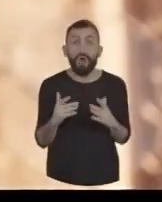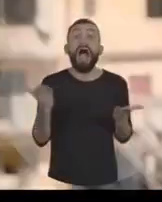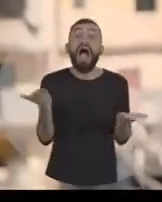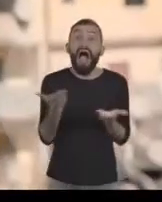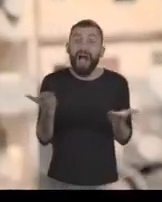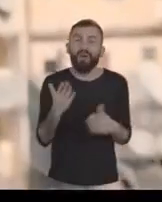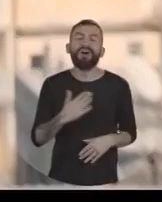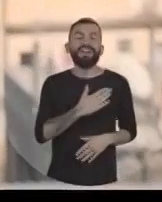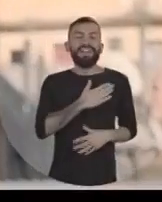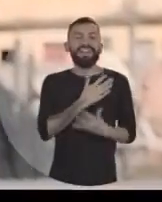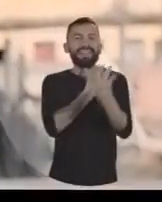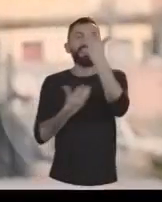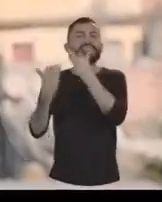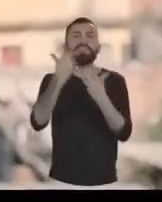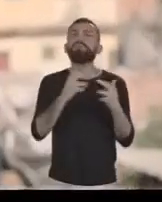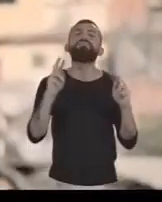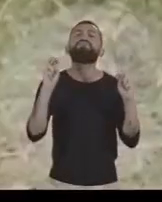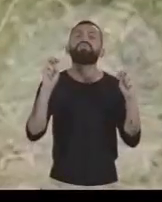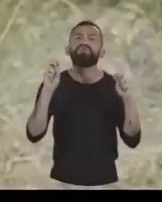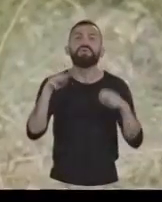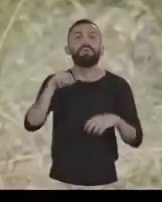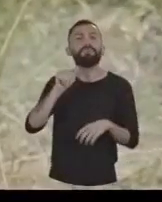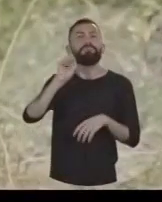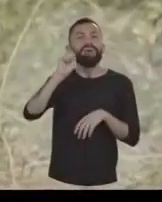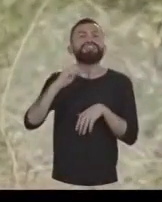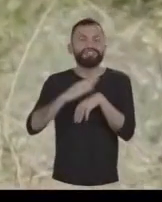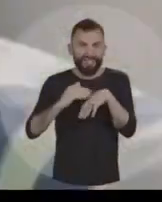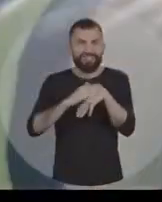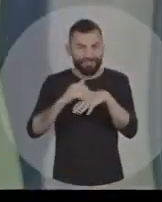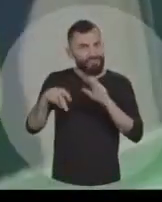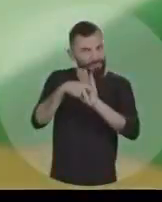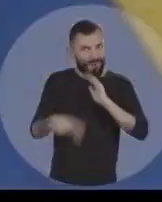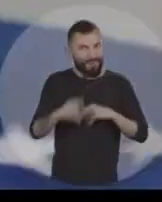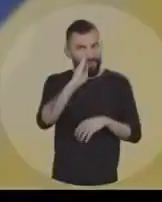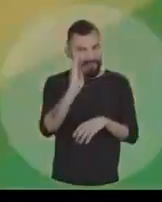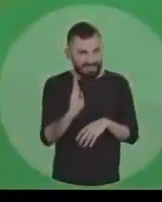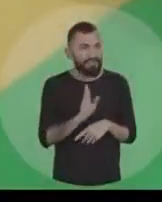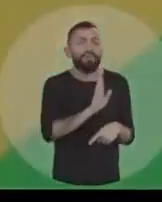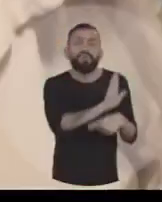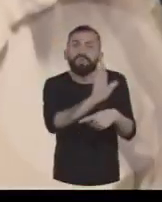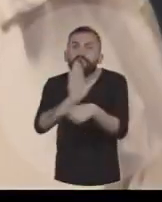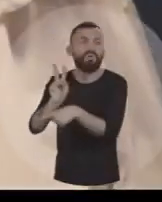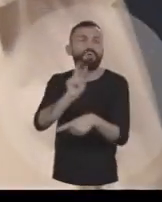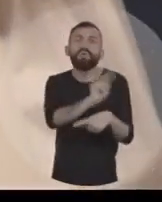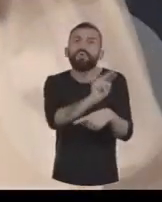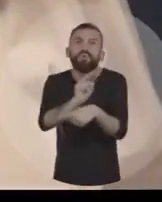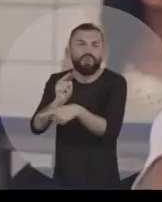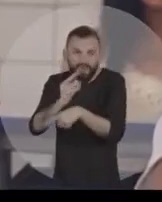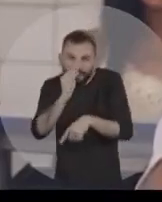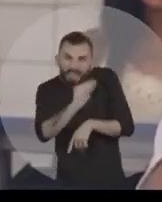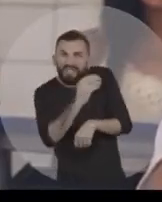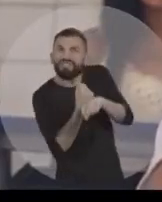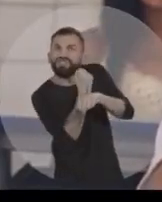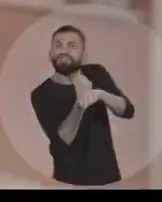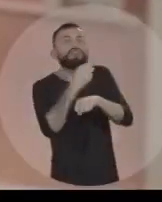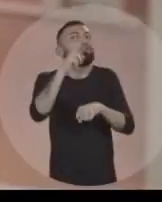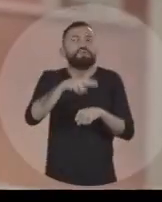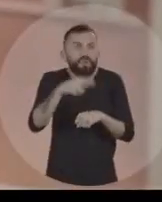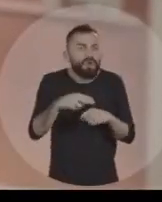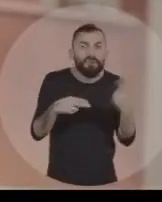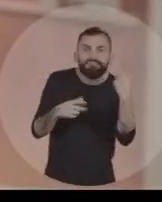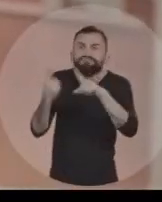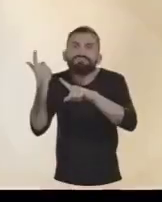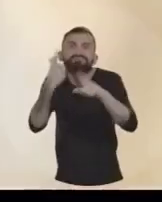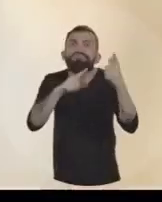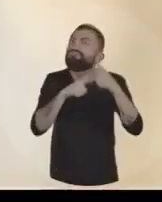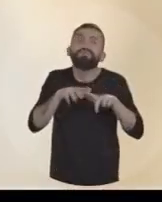nacional fala de uma pátria mãe gentil, que cuida dos seus filhos, não deixa ninguém para trás e garante oportunidades